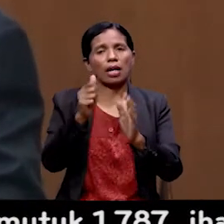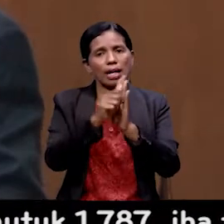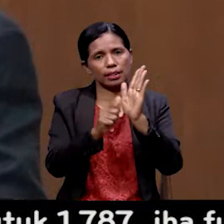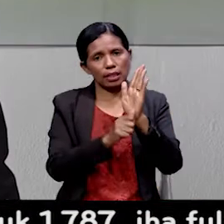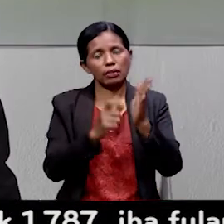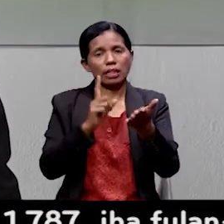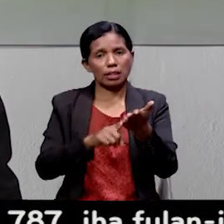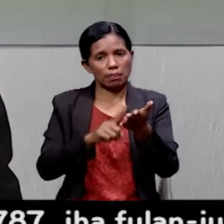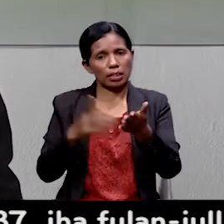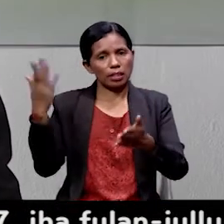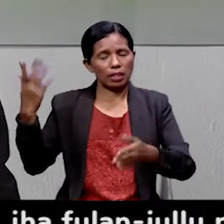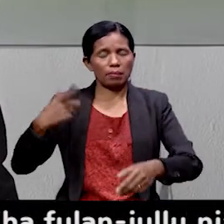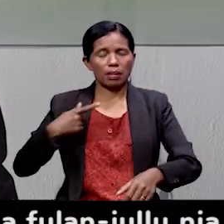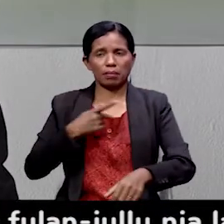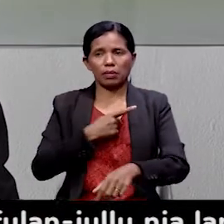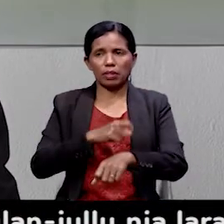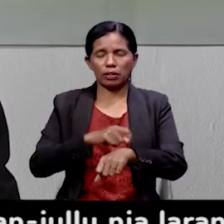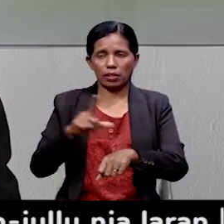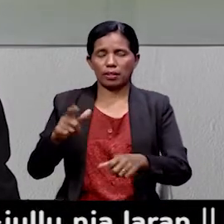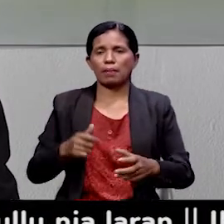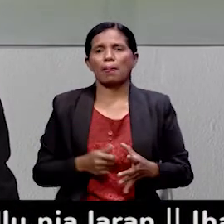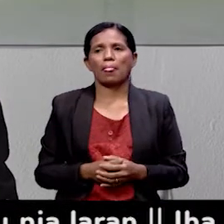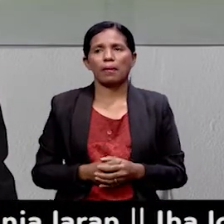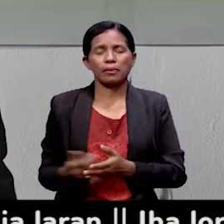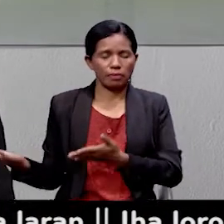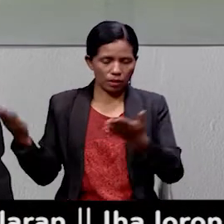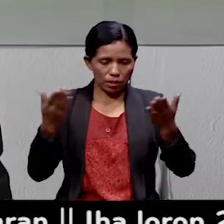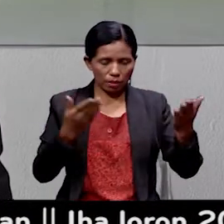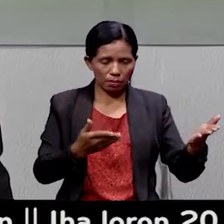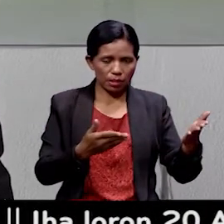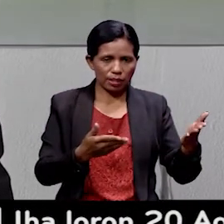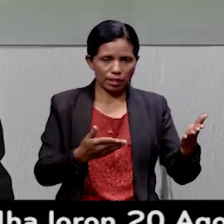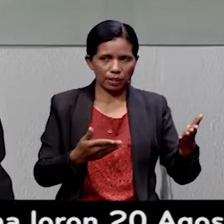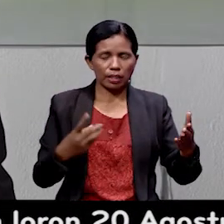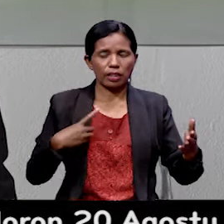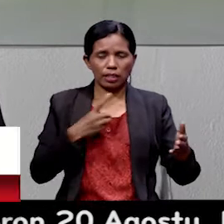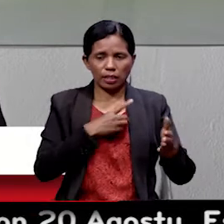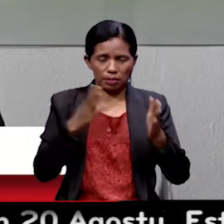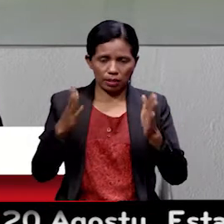plenária. Quando fila mai parlamento, deputado sira e parlamento